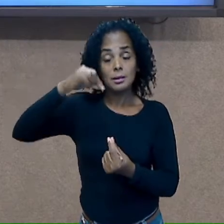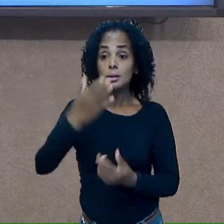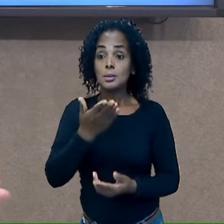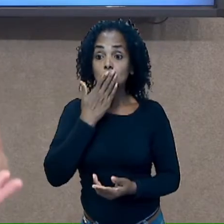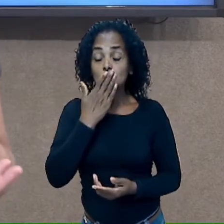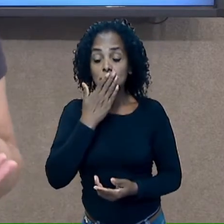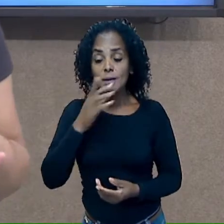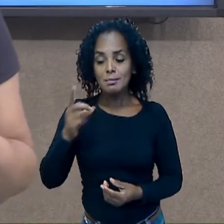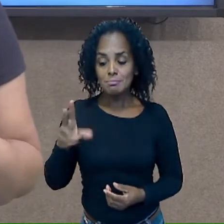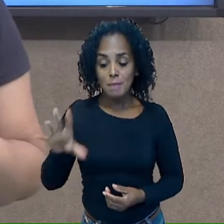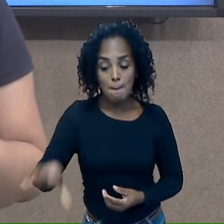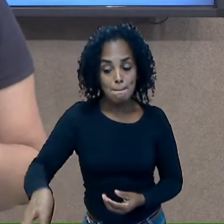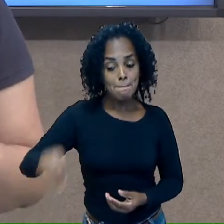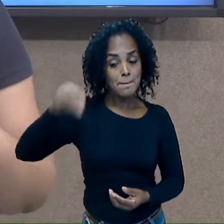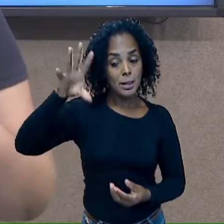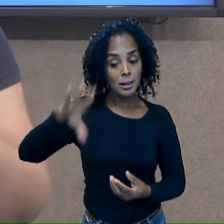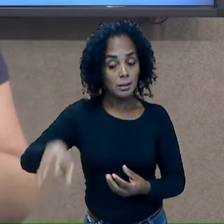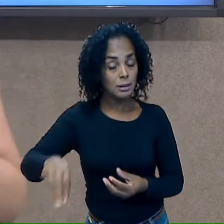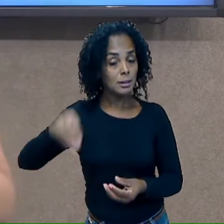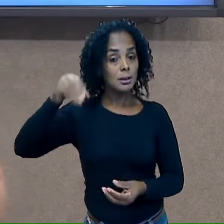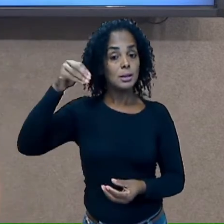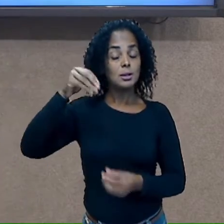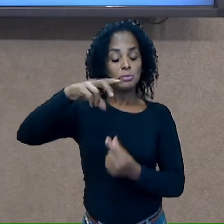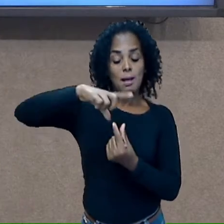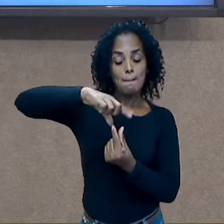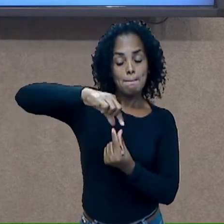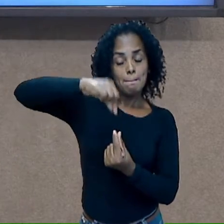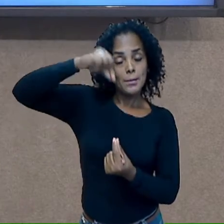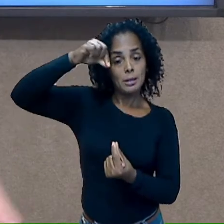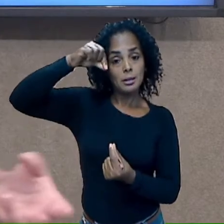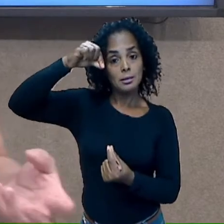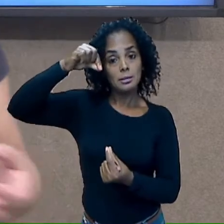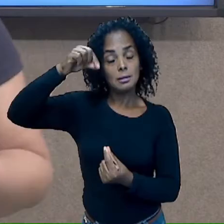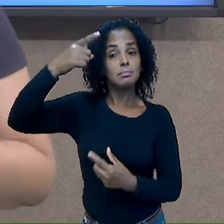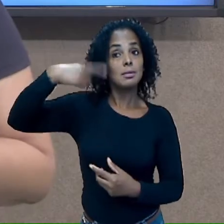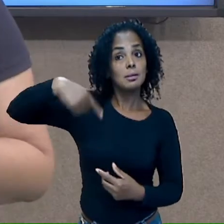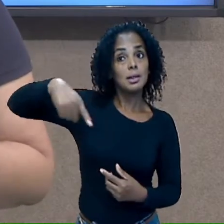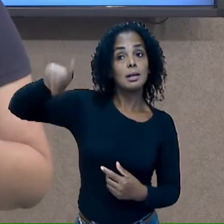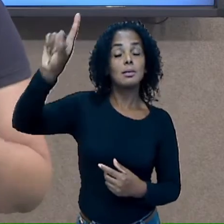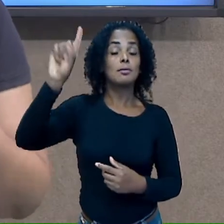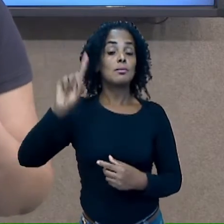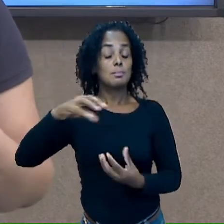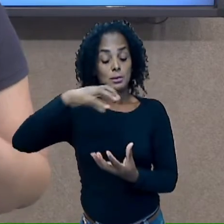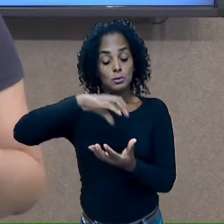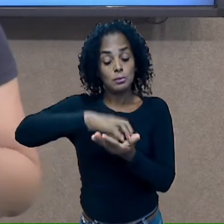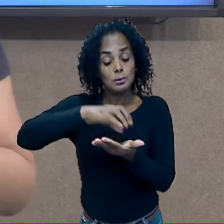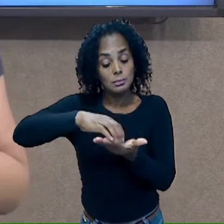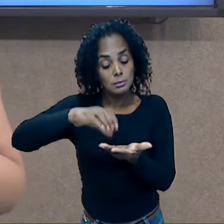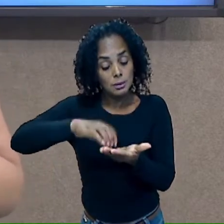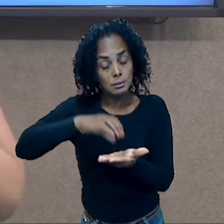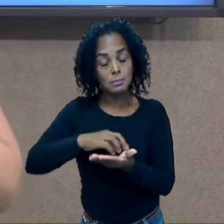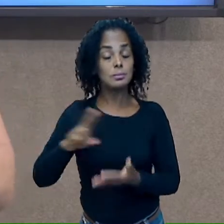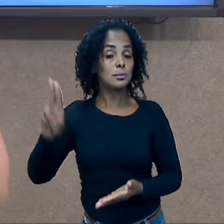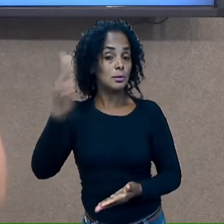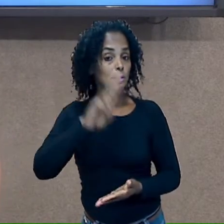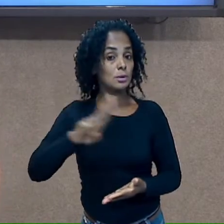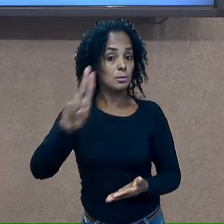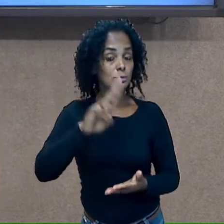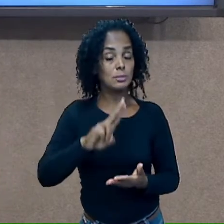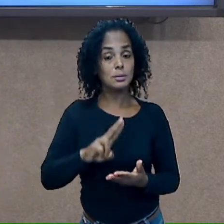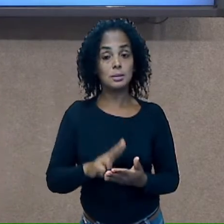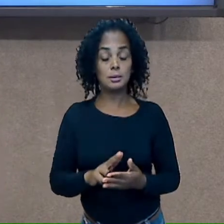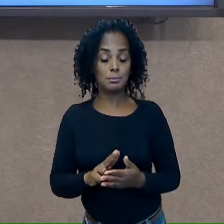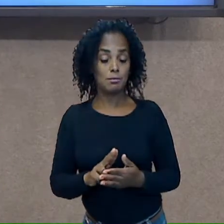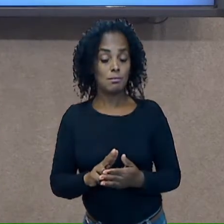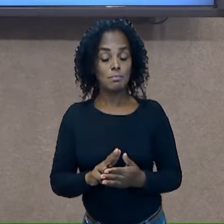aquelas penas do meio ambiente ali, da natureza, e levam para sua tribo, e lá eles usam ela tanto na sua